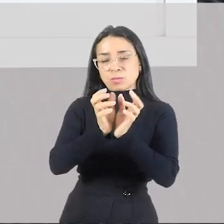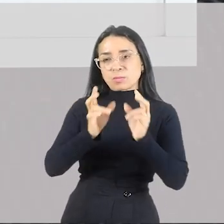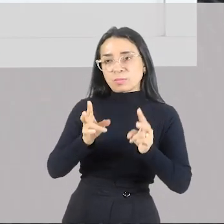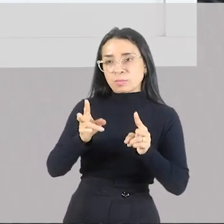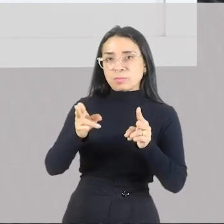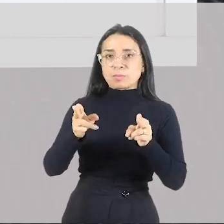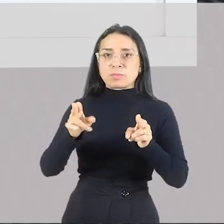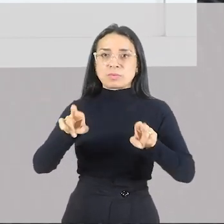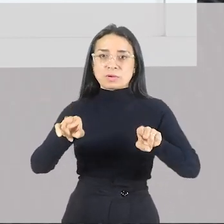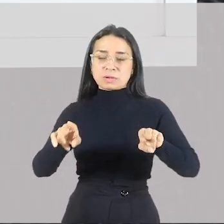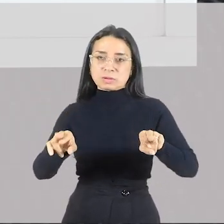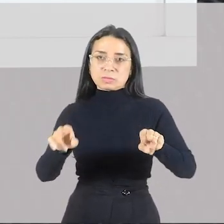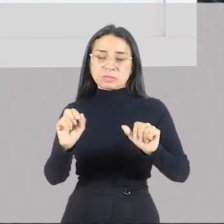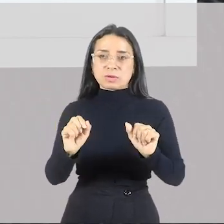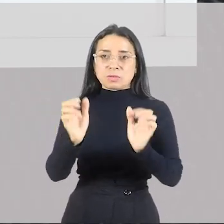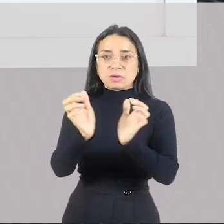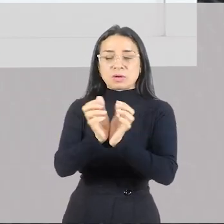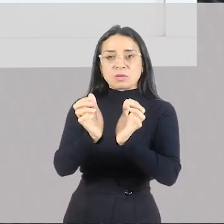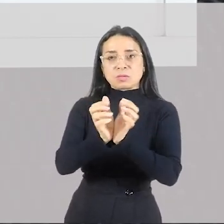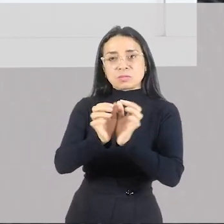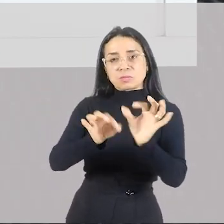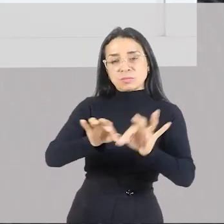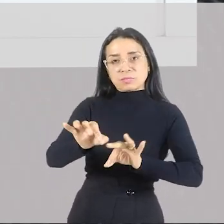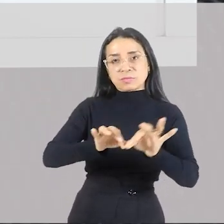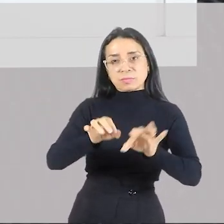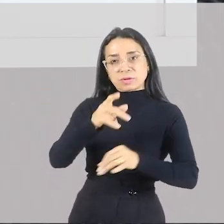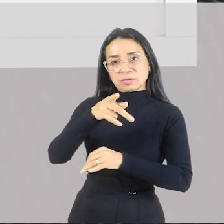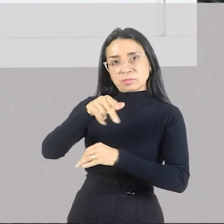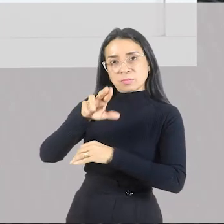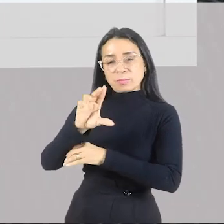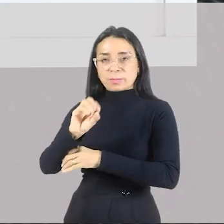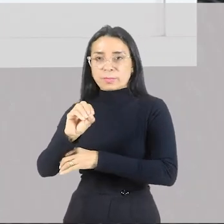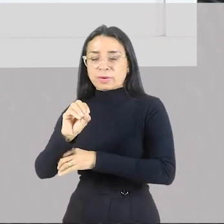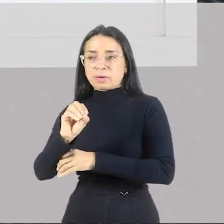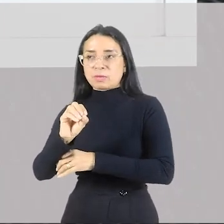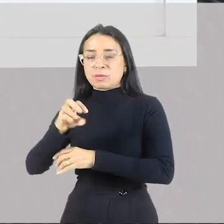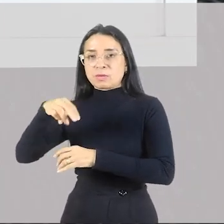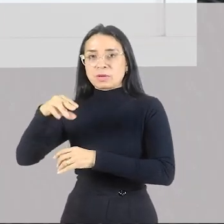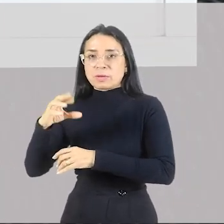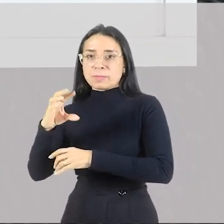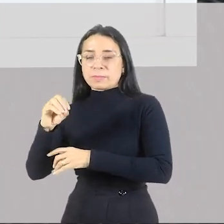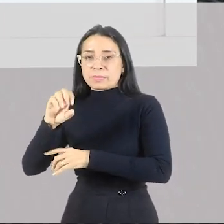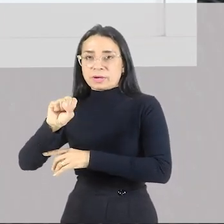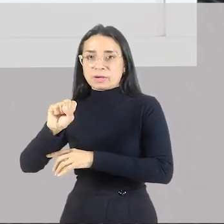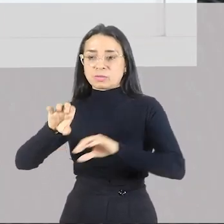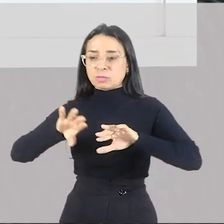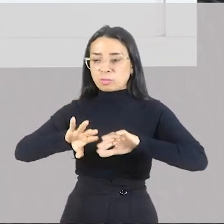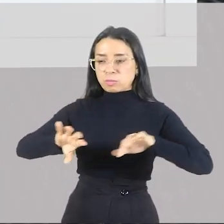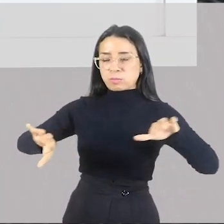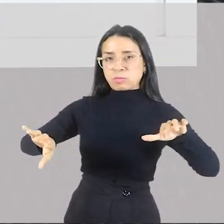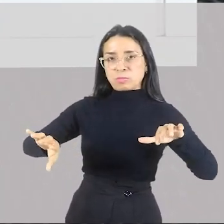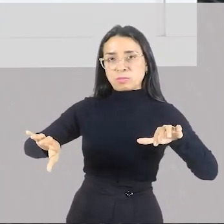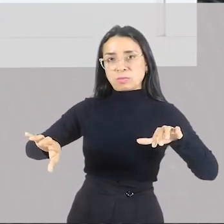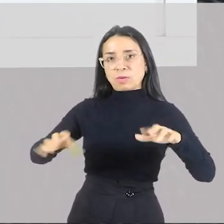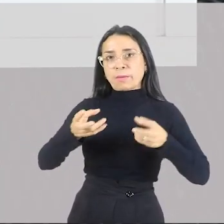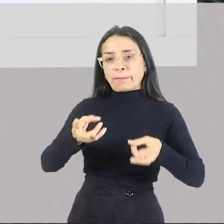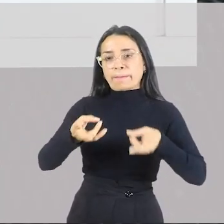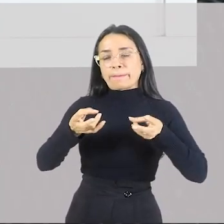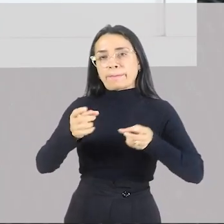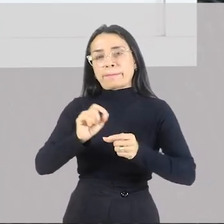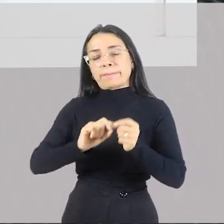igual ao grupo formado por Paulo e Marcos. Então, turma, quando você